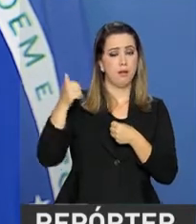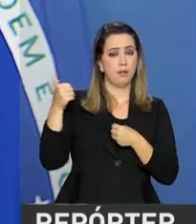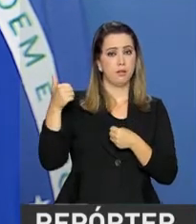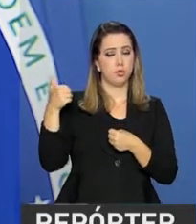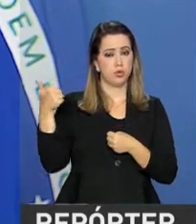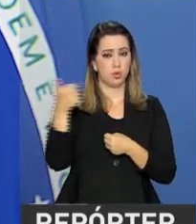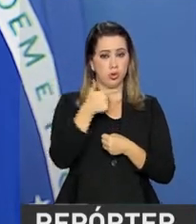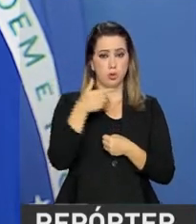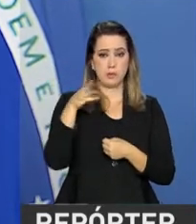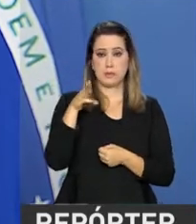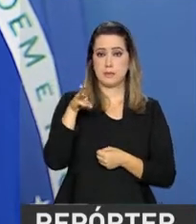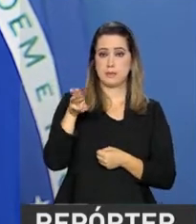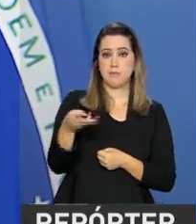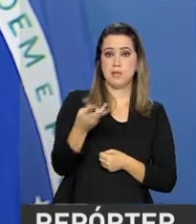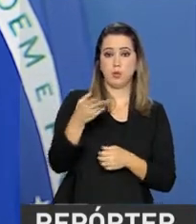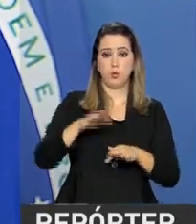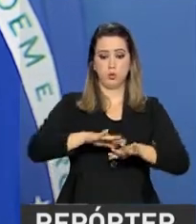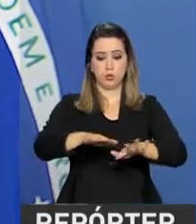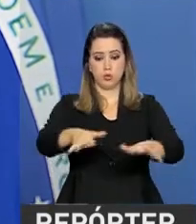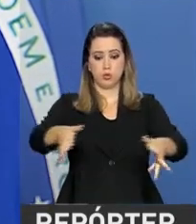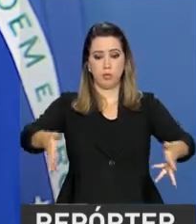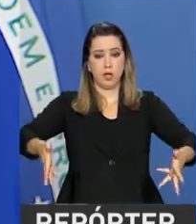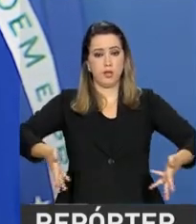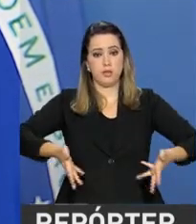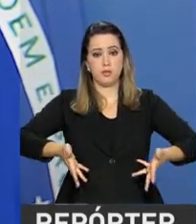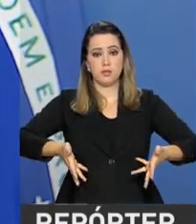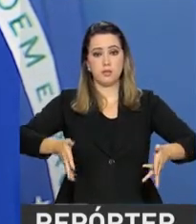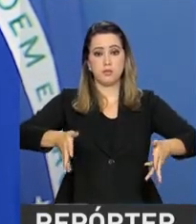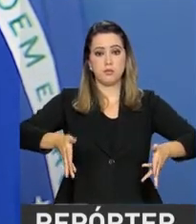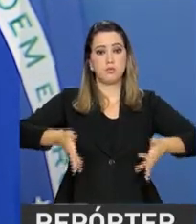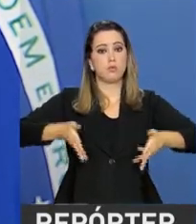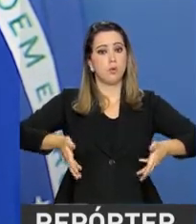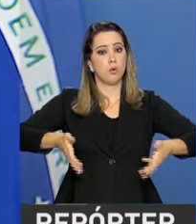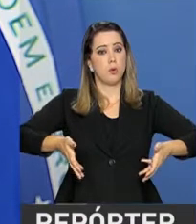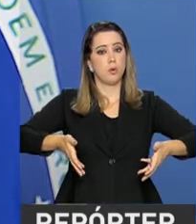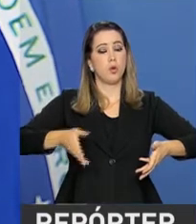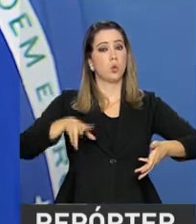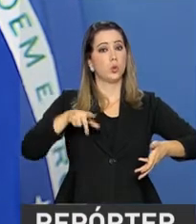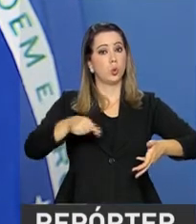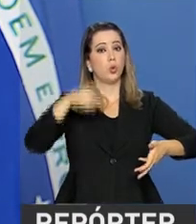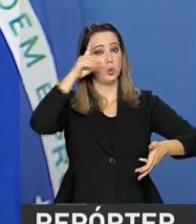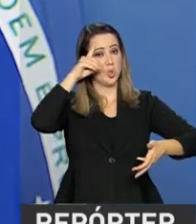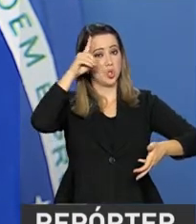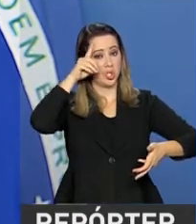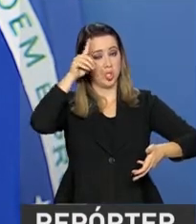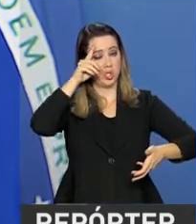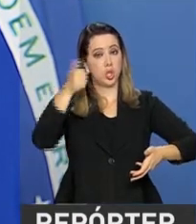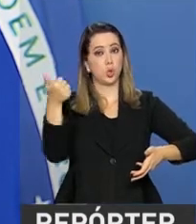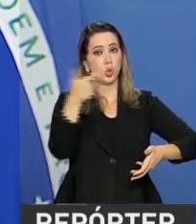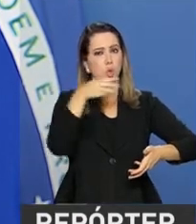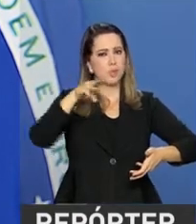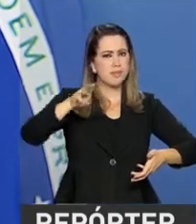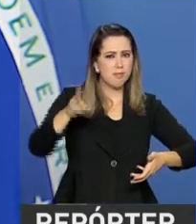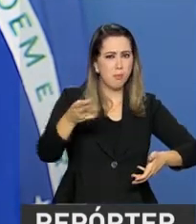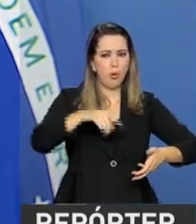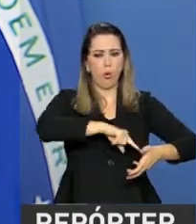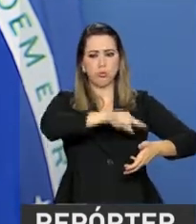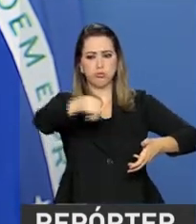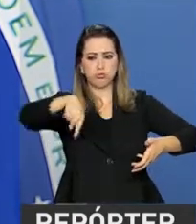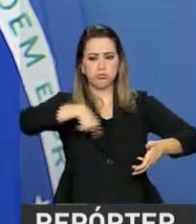de barris de petróleo por dia a nossa maior empresa